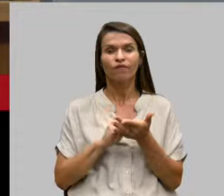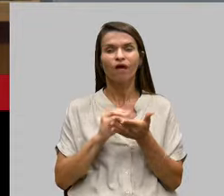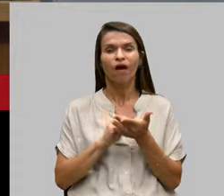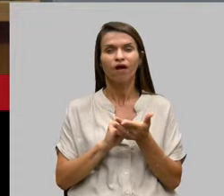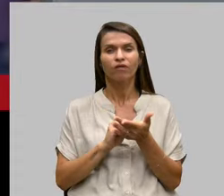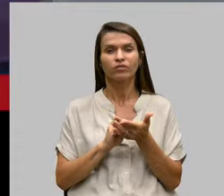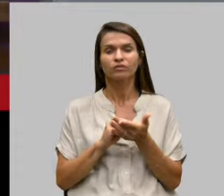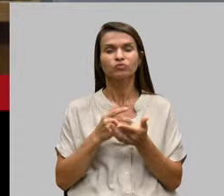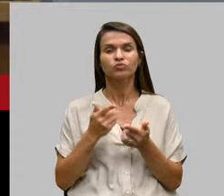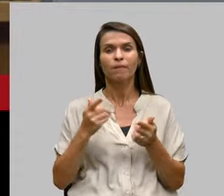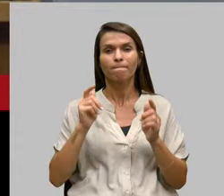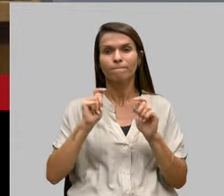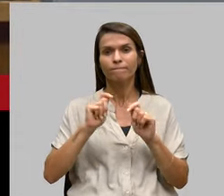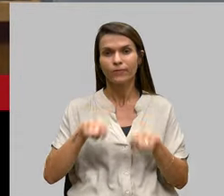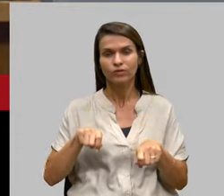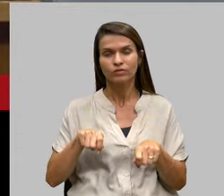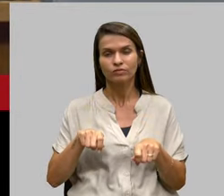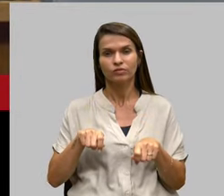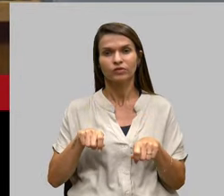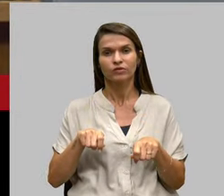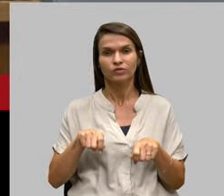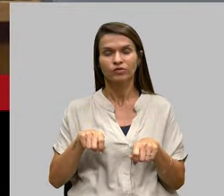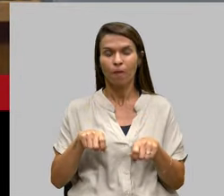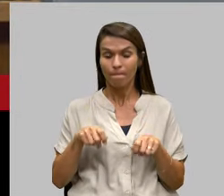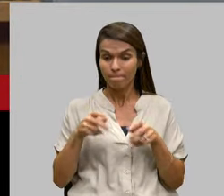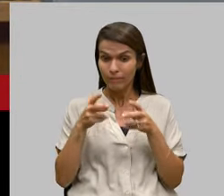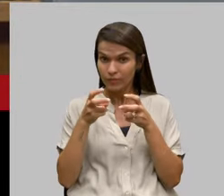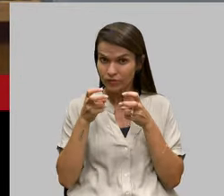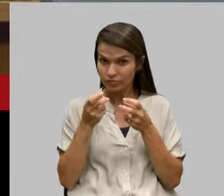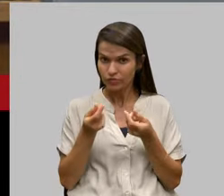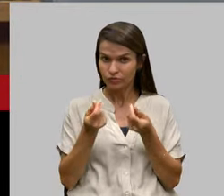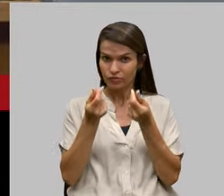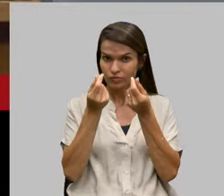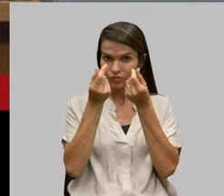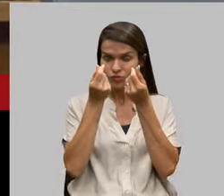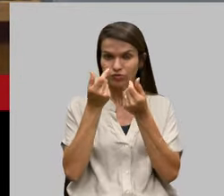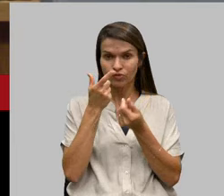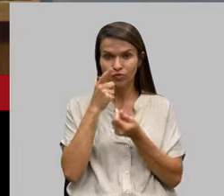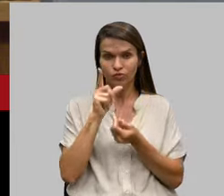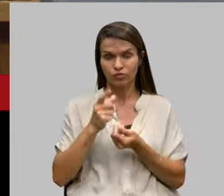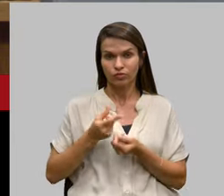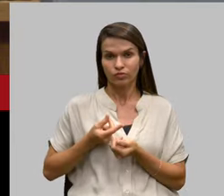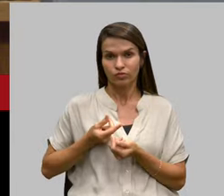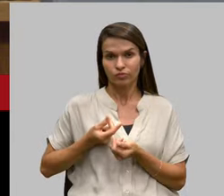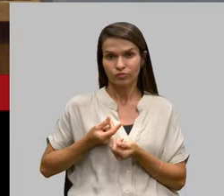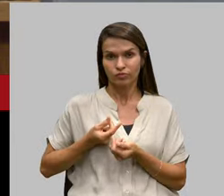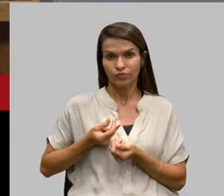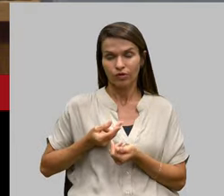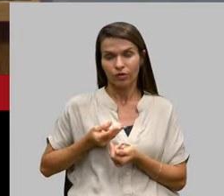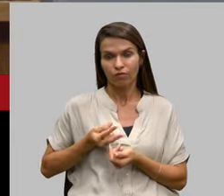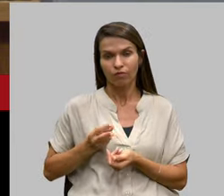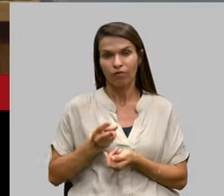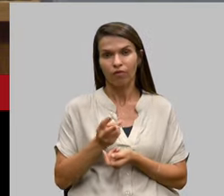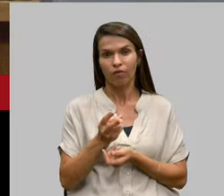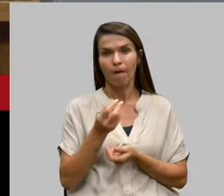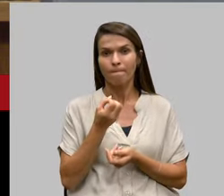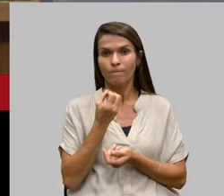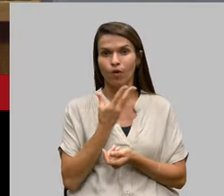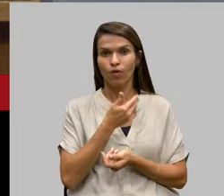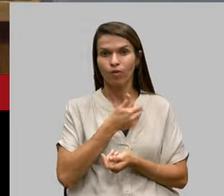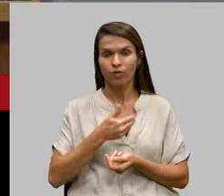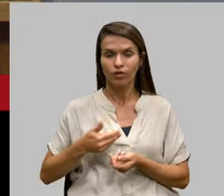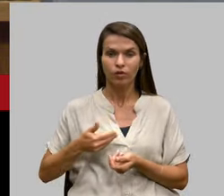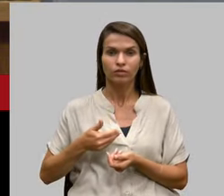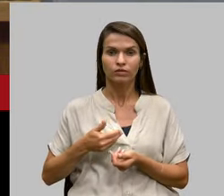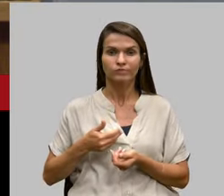possibilidade do ponto de vista financeiro de sobreviver com uma boa governança fica sempre para trás e isso